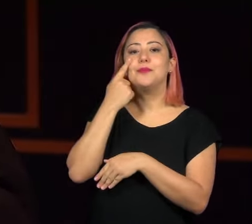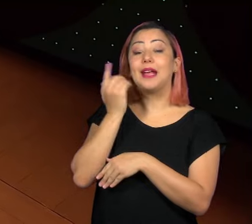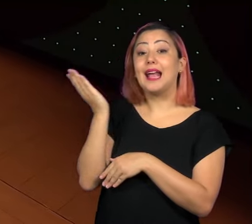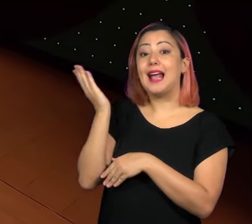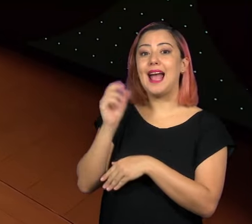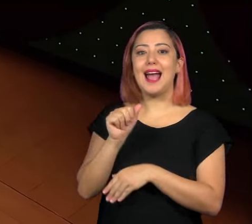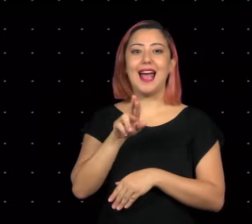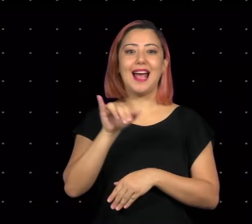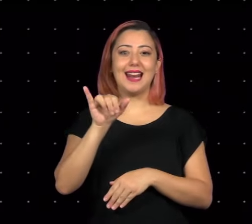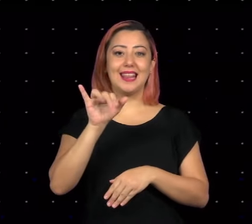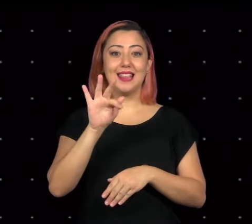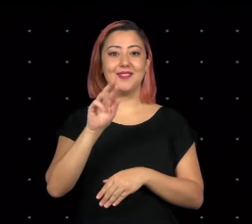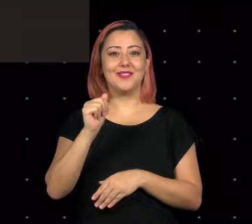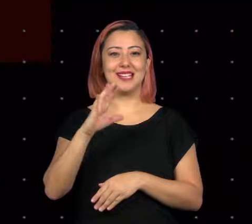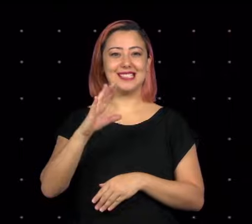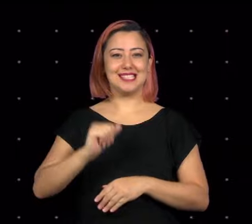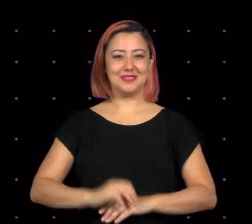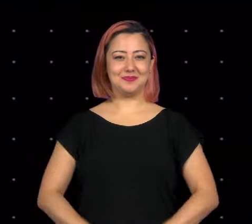França.